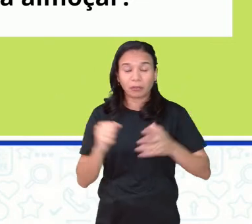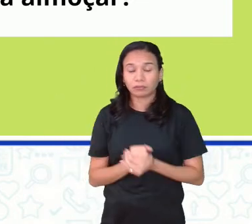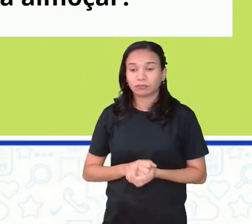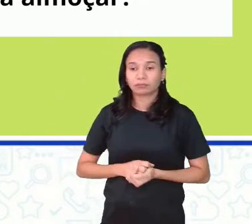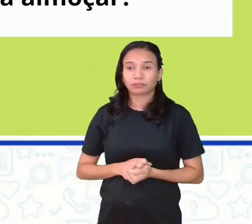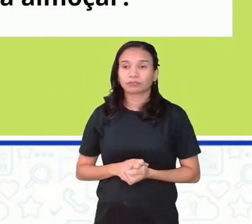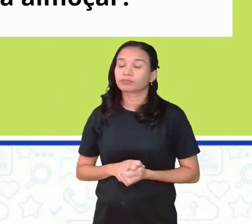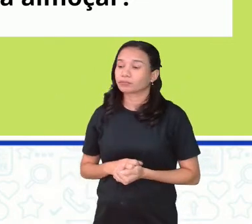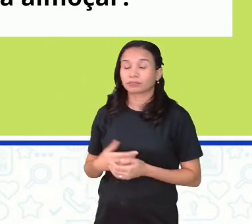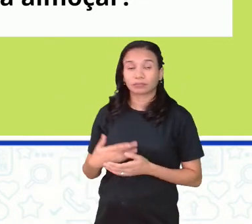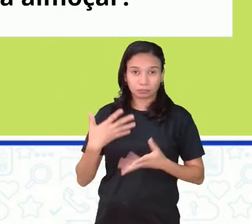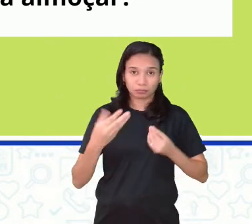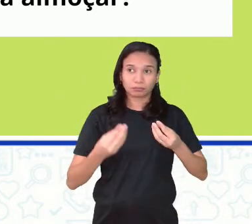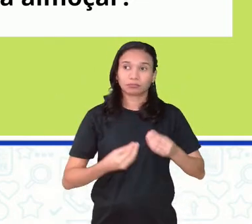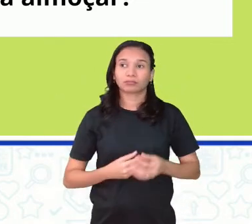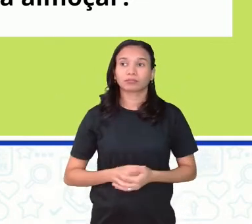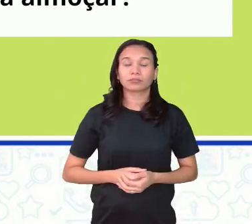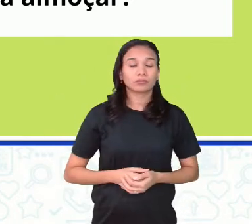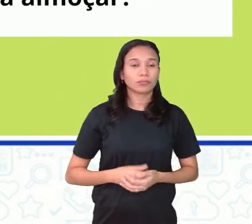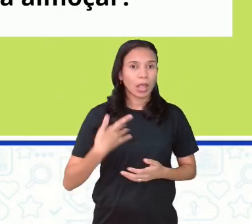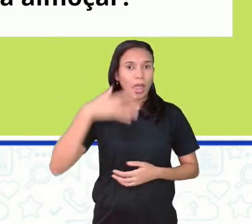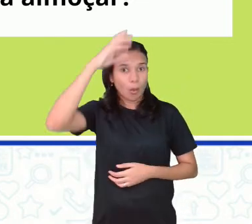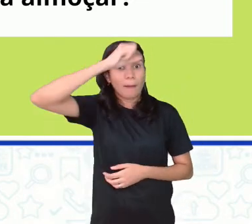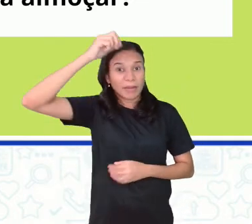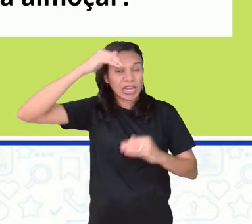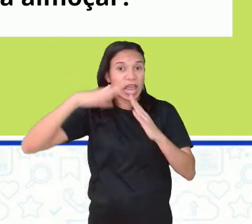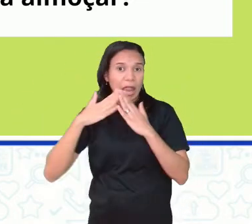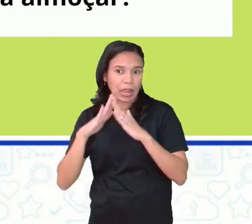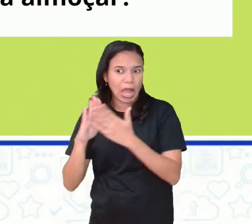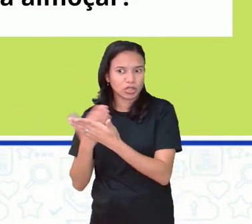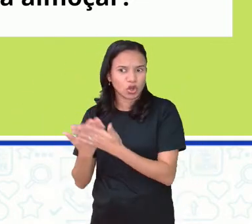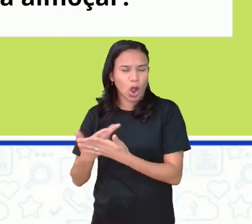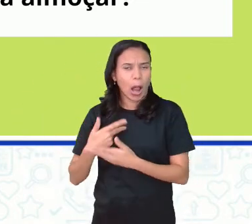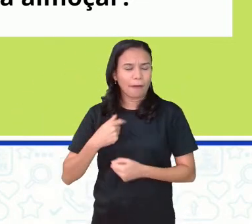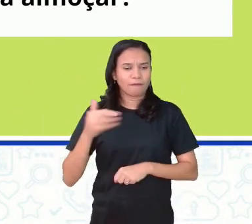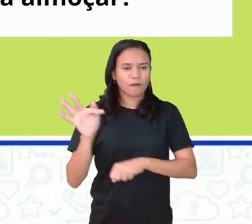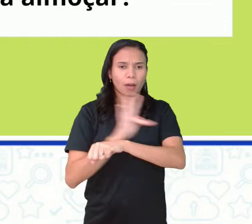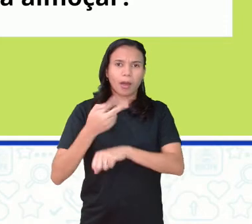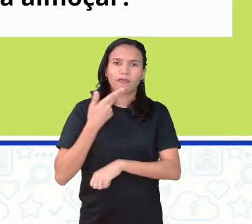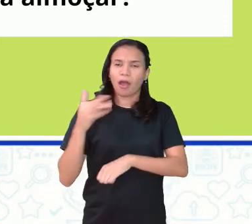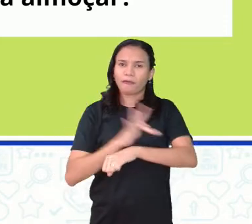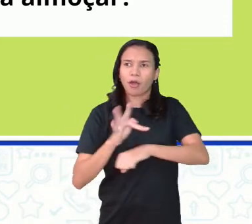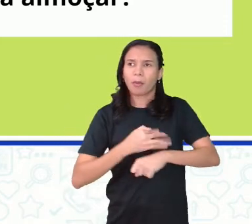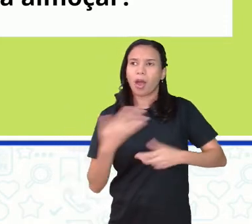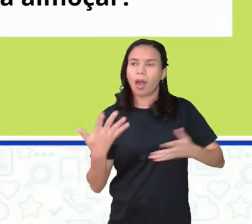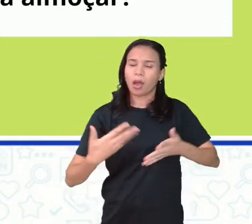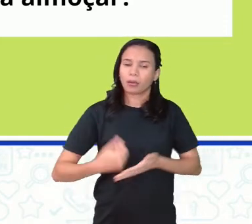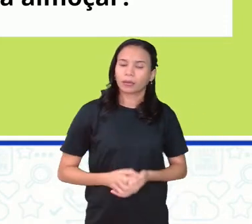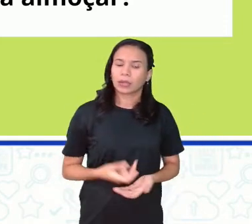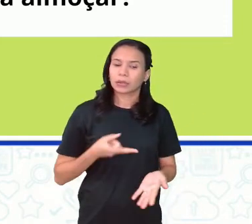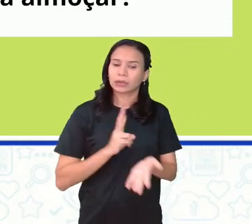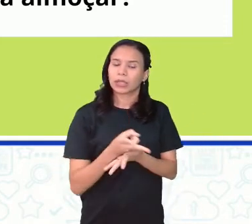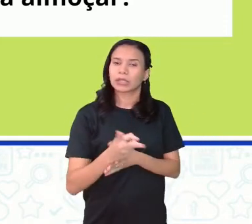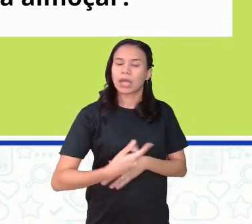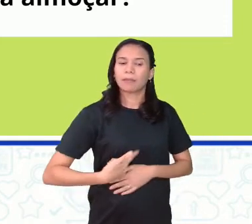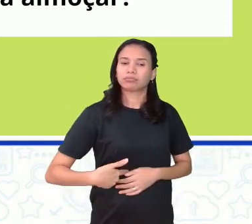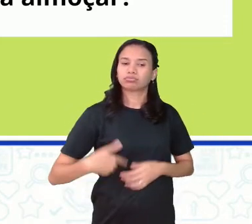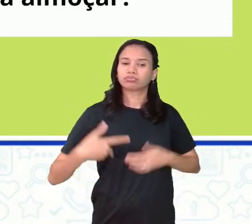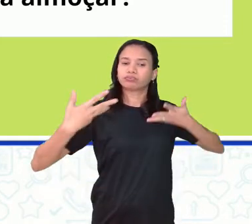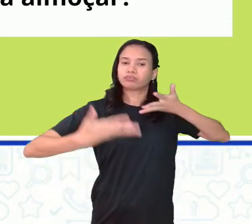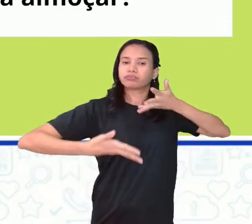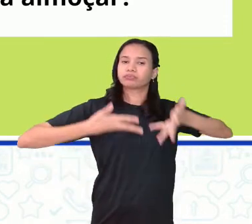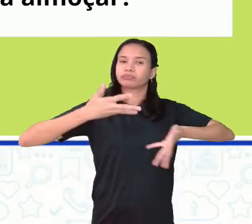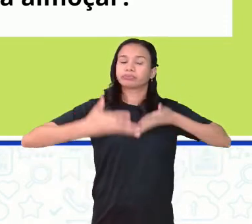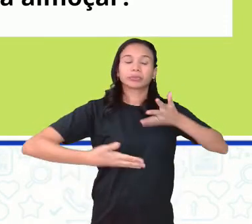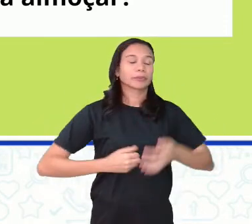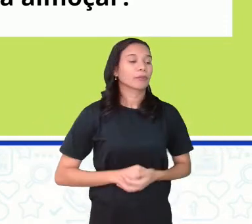pronta, né? Assim, eu aprendi sobre linguagem formal. Então, eu estou estudando a língua padrão. E aí